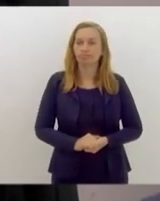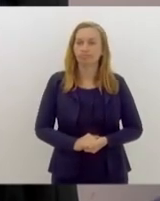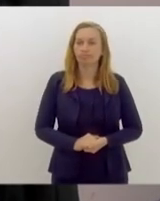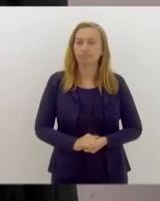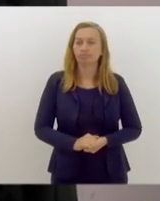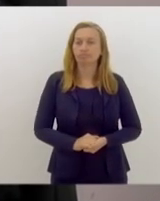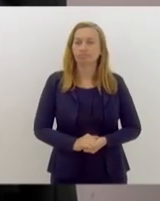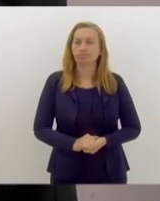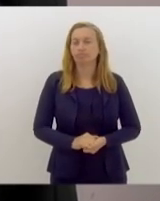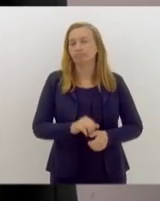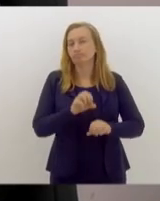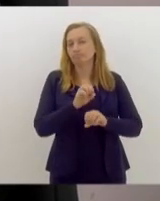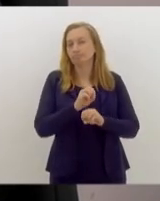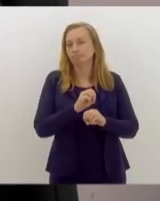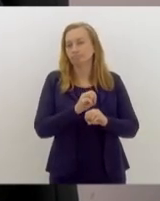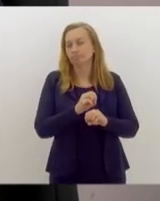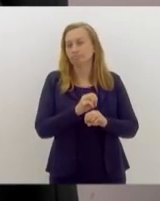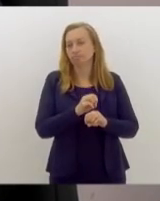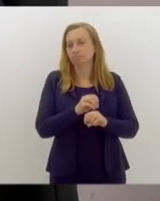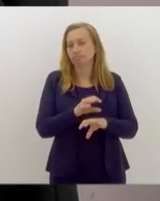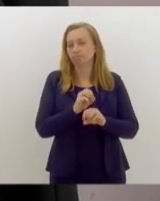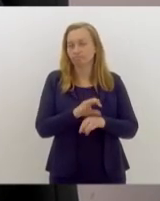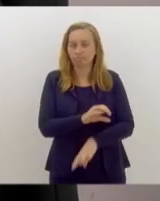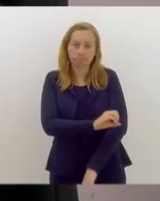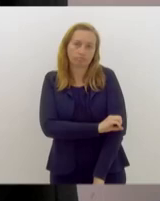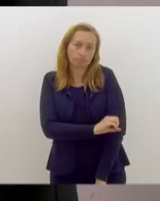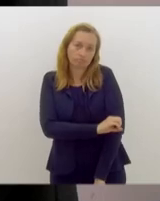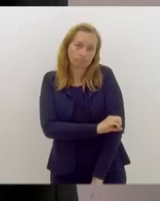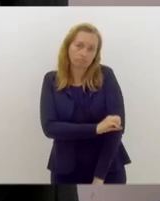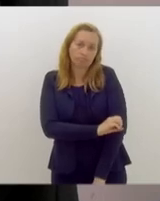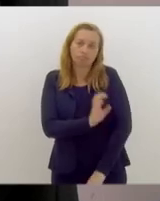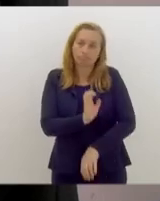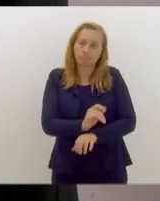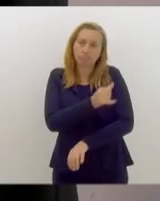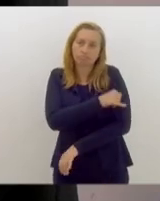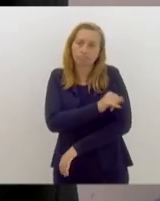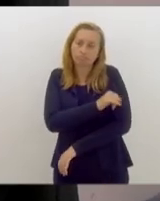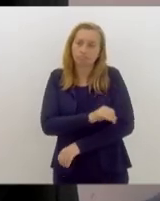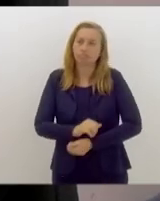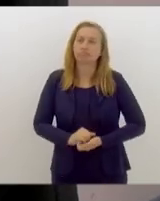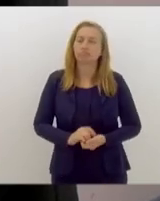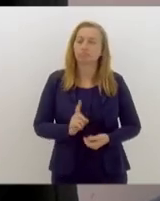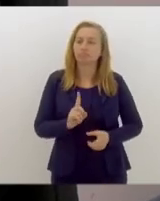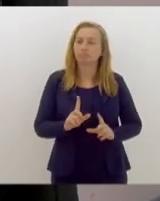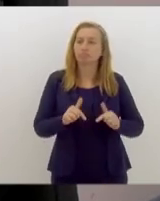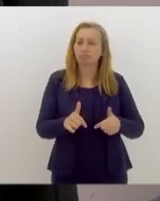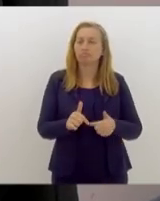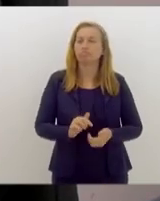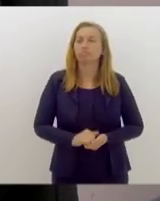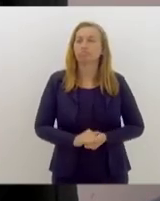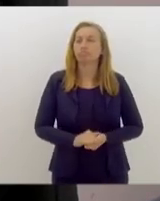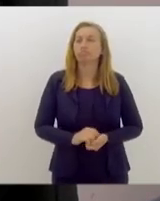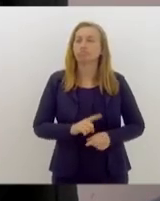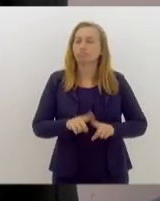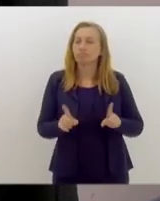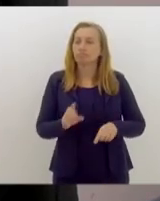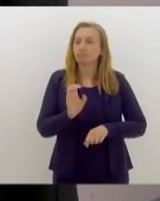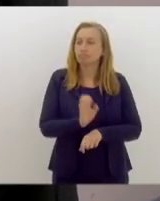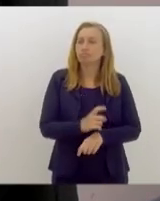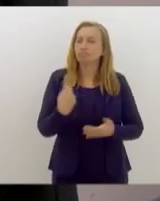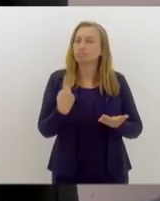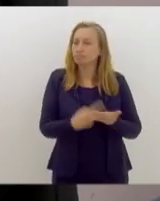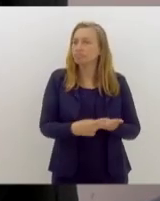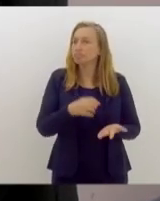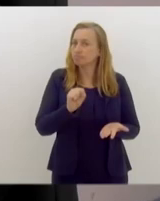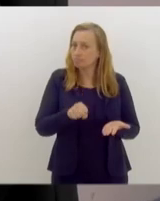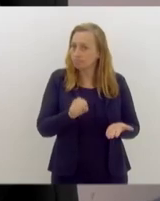infantil, embora seja uma etapa em que o Estado do Rio de Janeiro praticamente não atue mais, não é? Mas o Estado tem que ter compromisso com